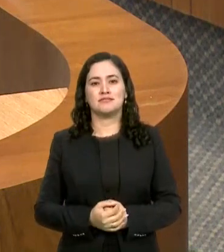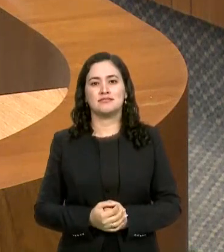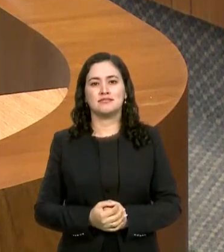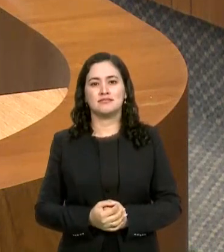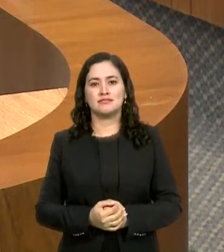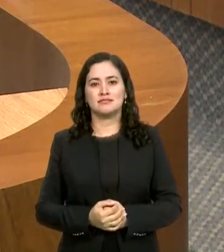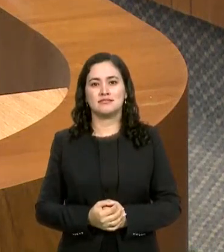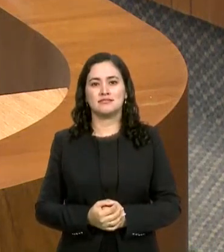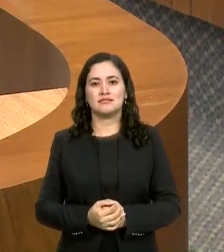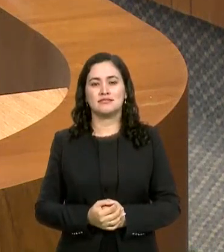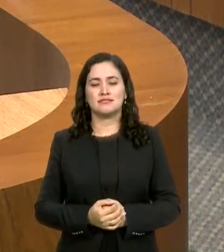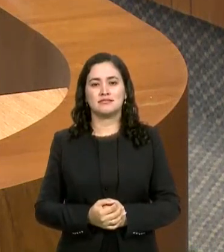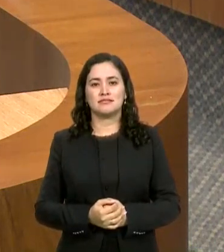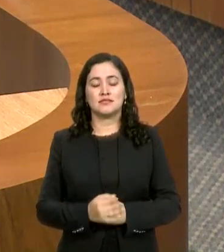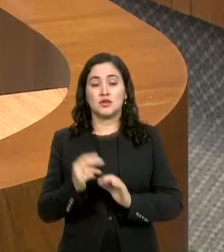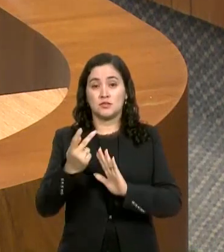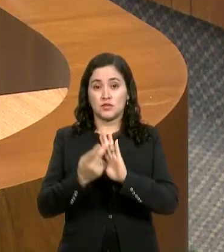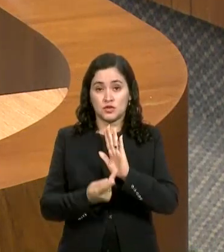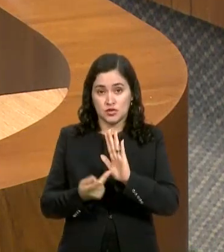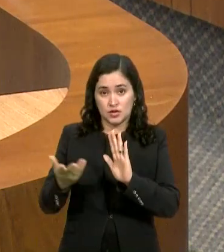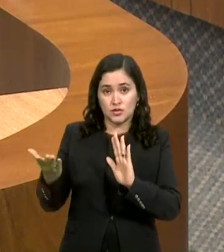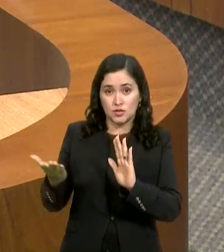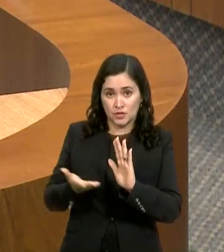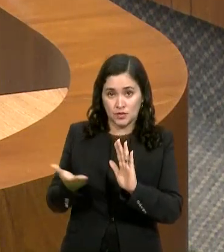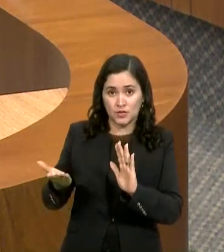E o projeto hoje em tela,